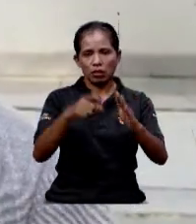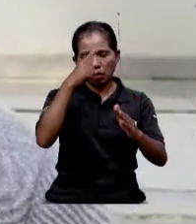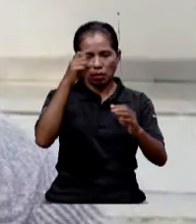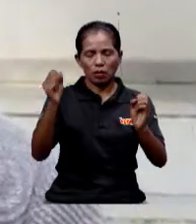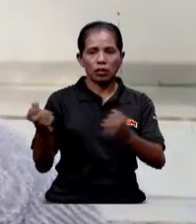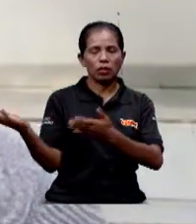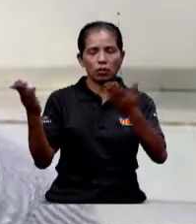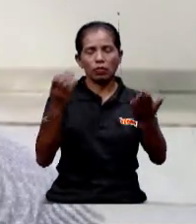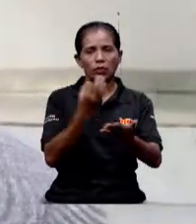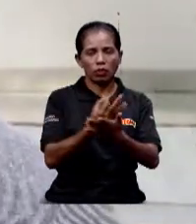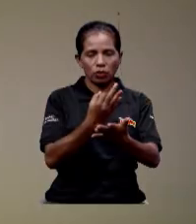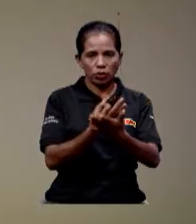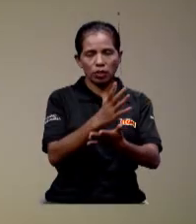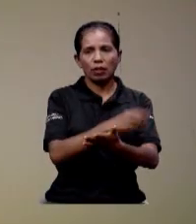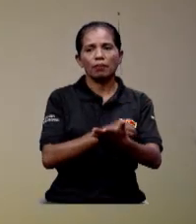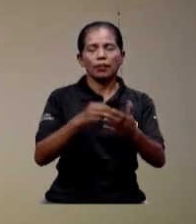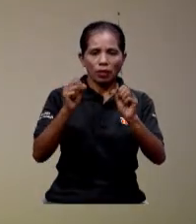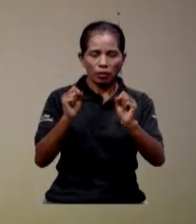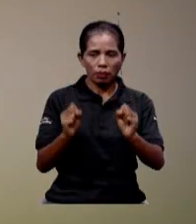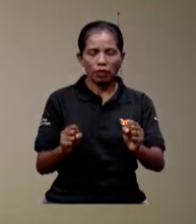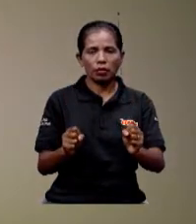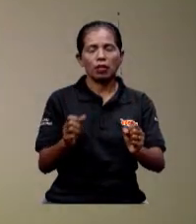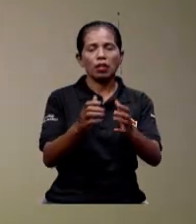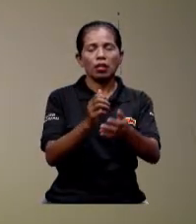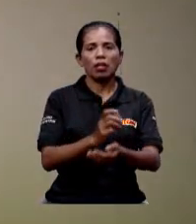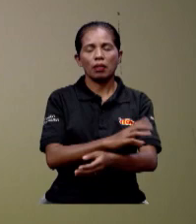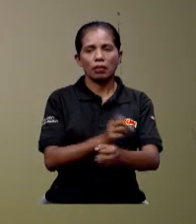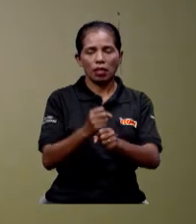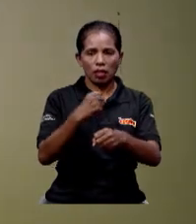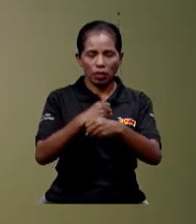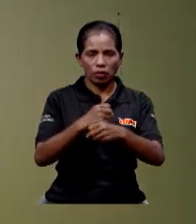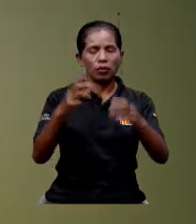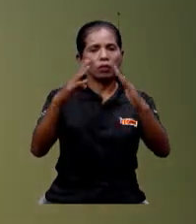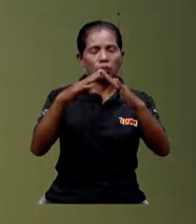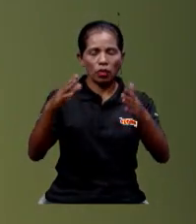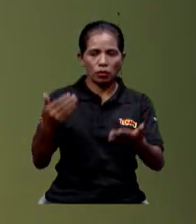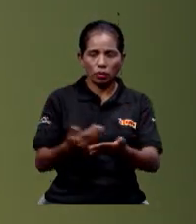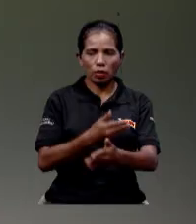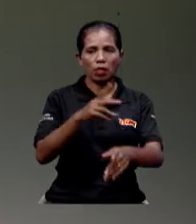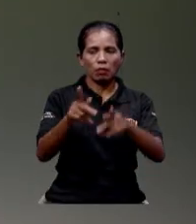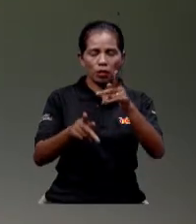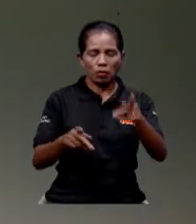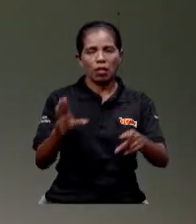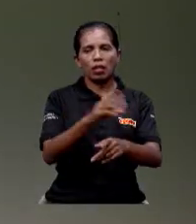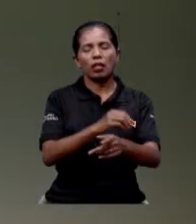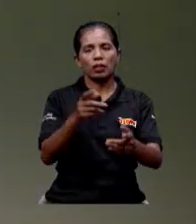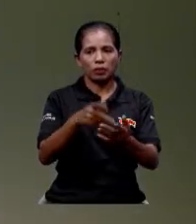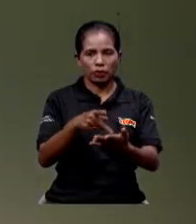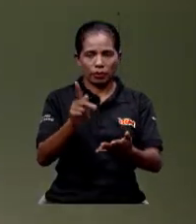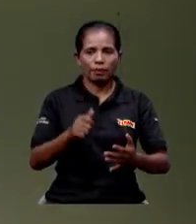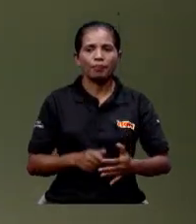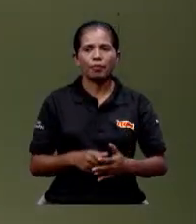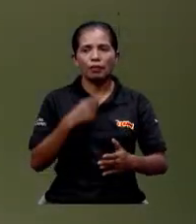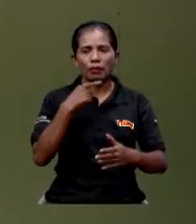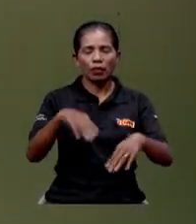tama fale osan ba cofre estado, no né, autoridade de Raioa, bele halo fale residência fon, ba emanebe makatua luga. Arsenio Paisão Bano